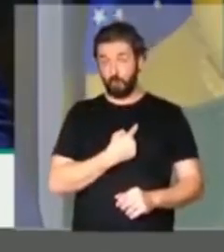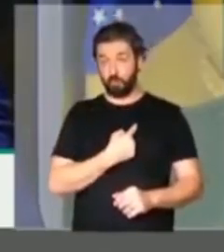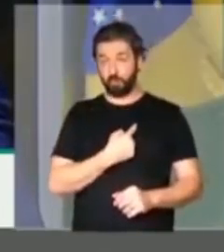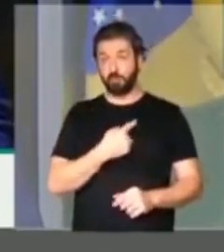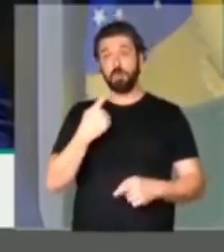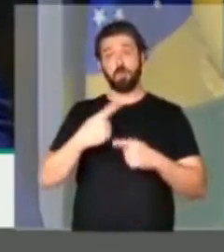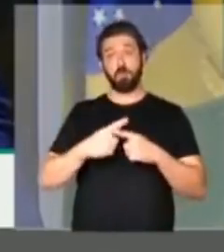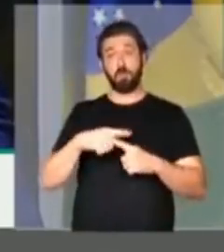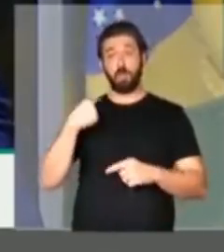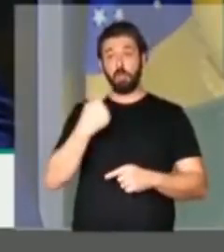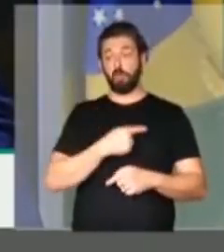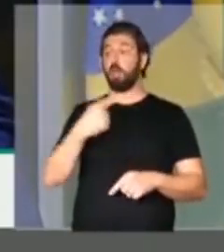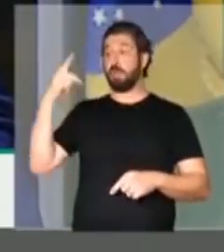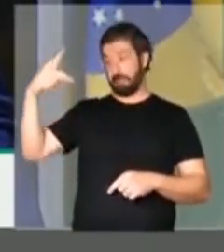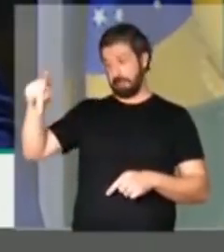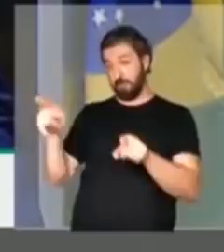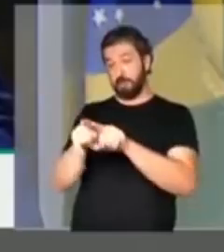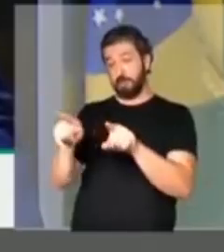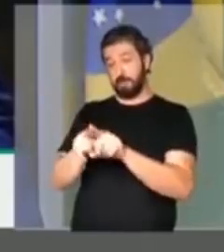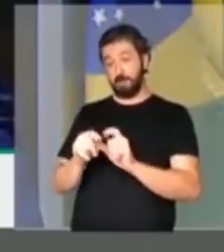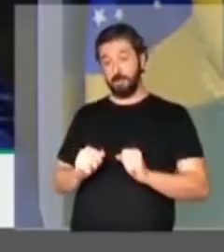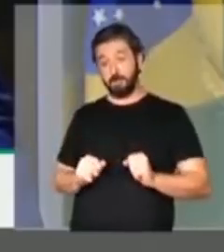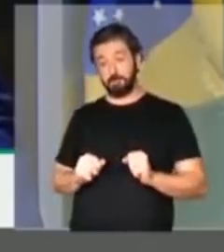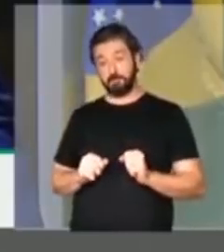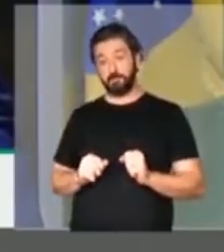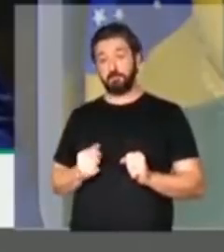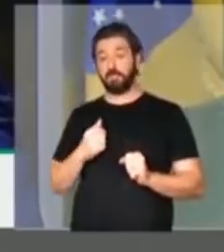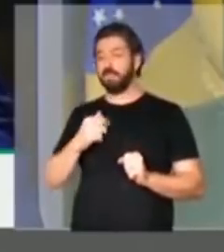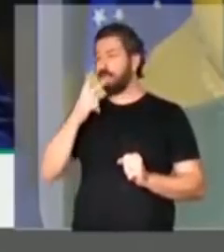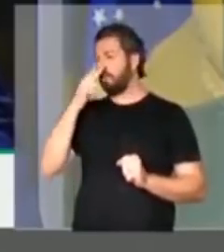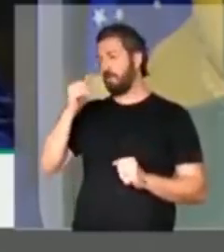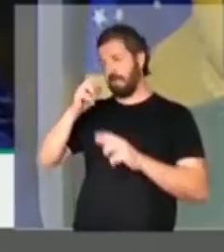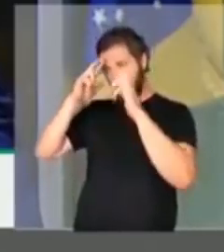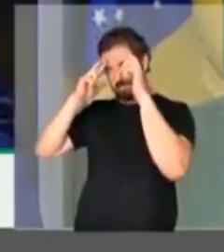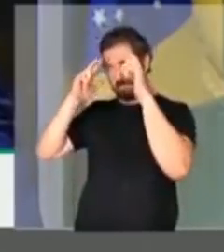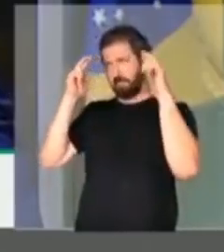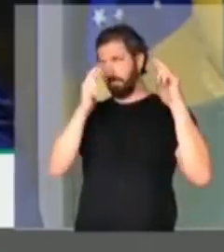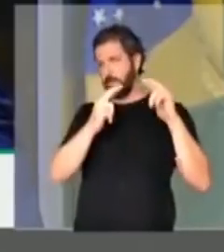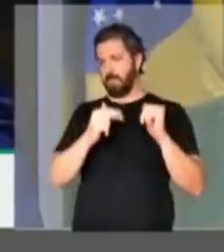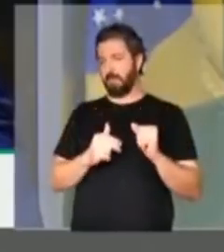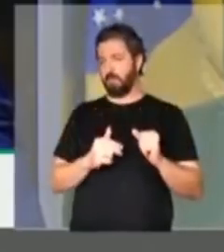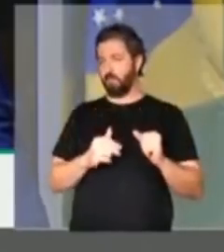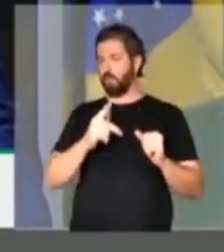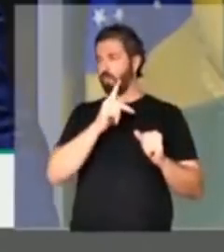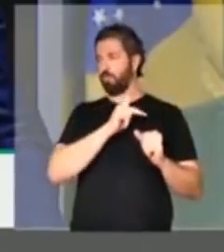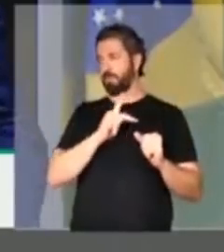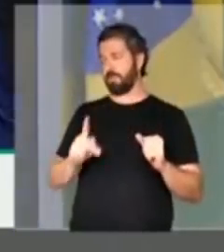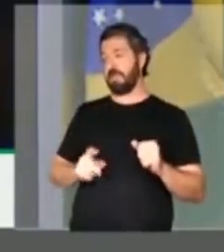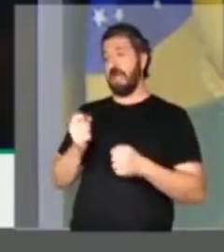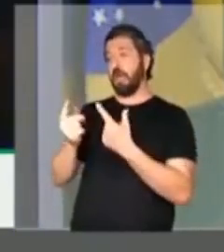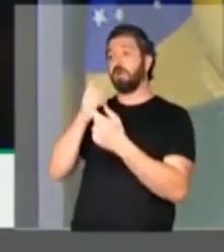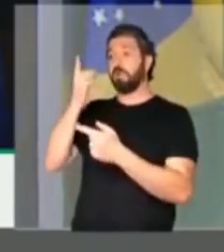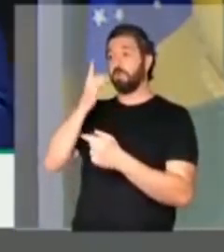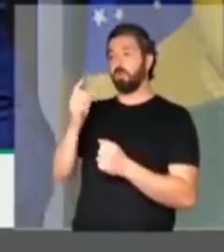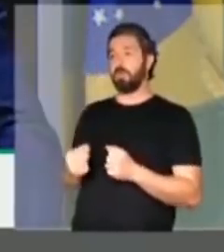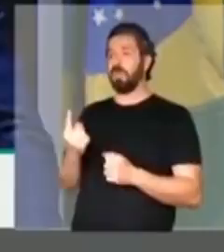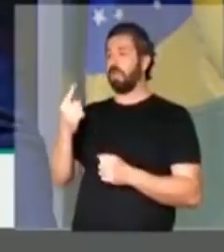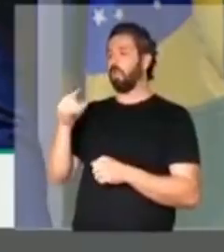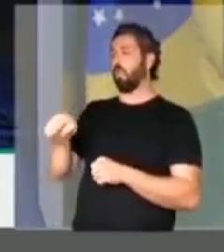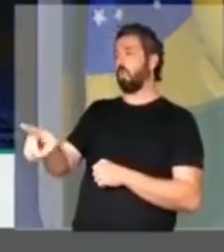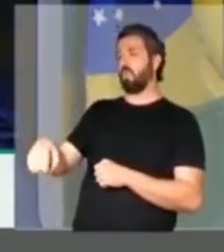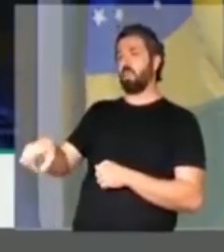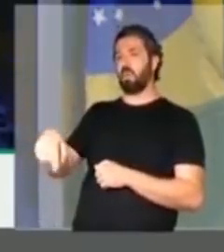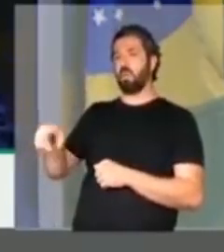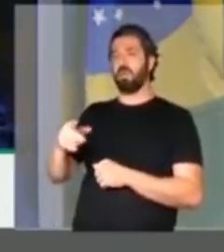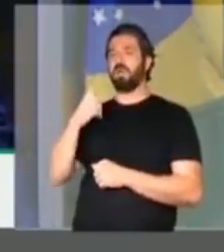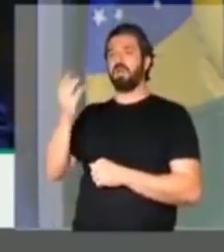porque também é o de vocês, e eu acho que tem que ter mais respeito por parte de determinados parlamentares, inclusive um aqui